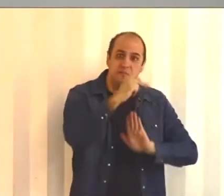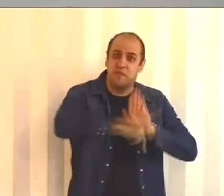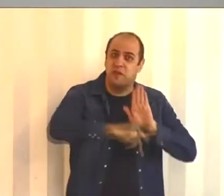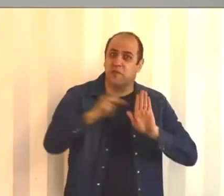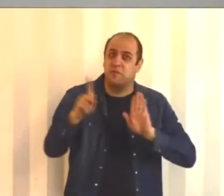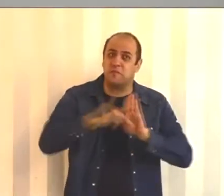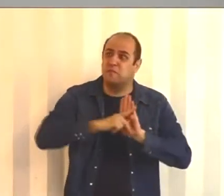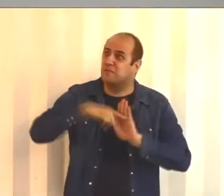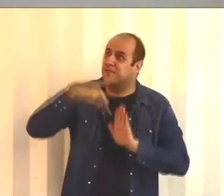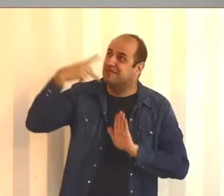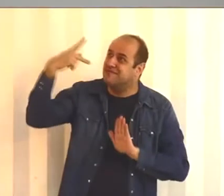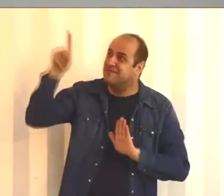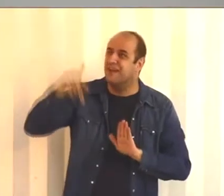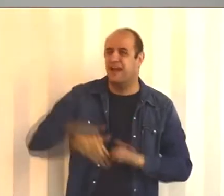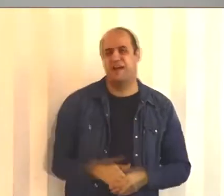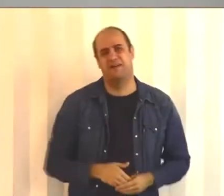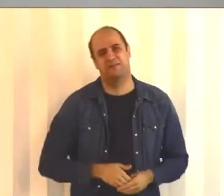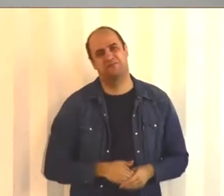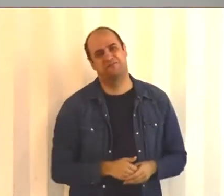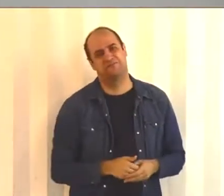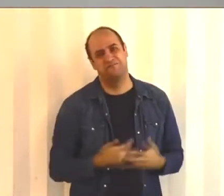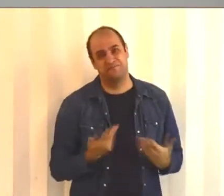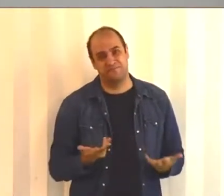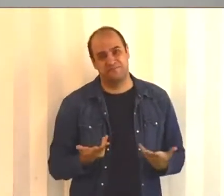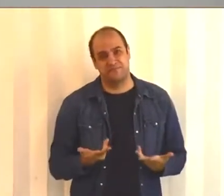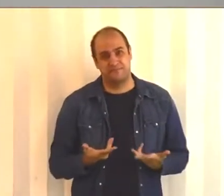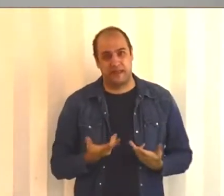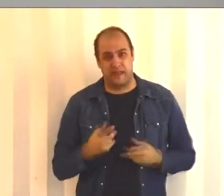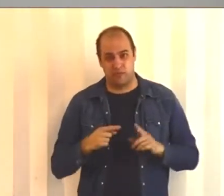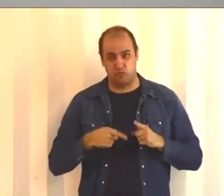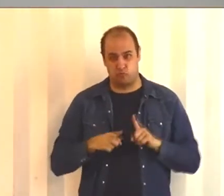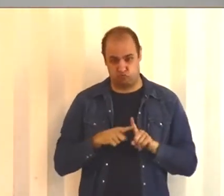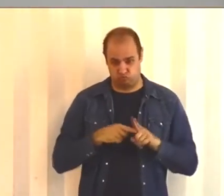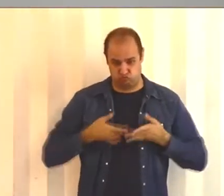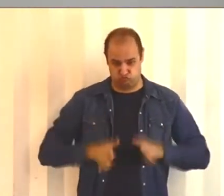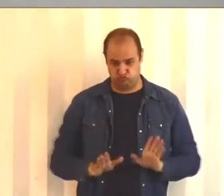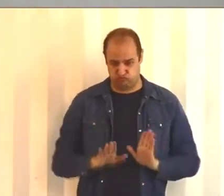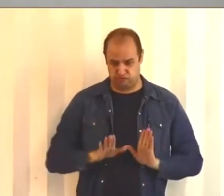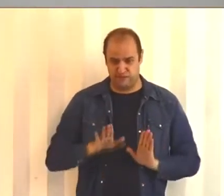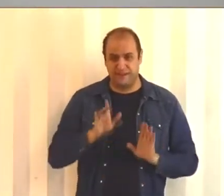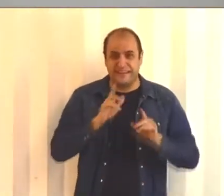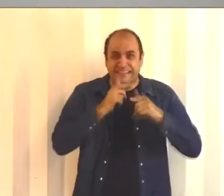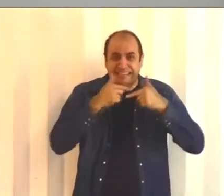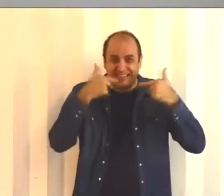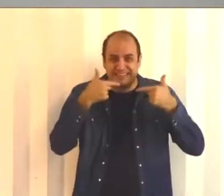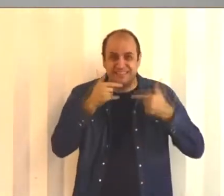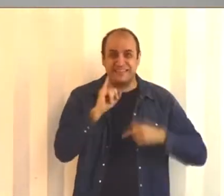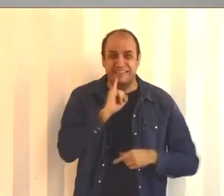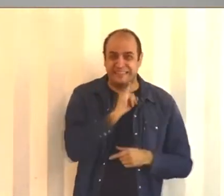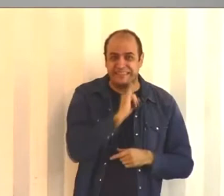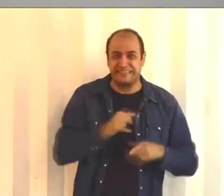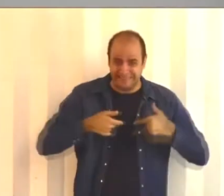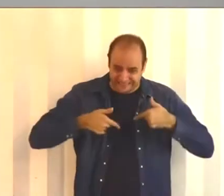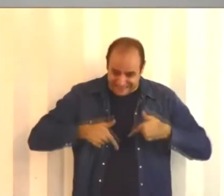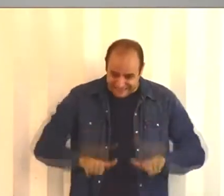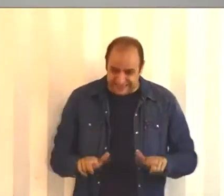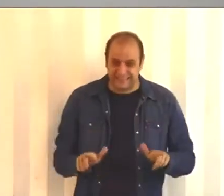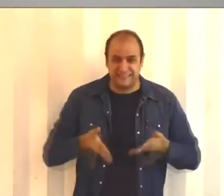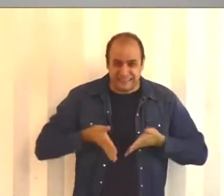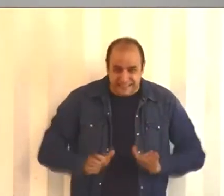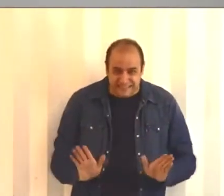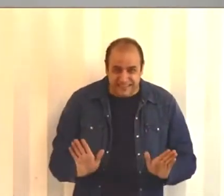dele. Então, Isaque, quando nasce, quando o riso vem à tona,